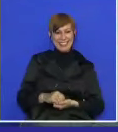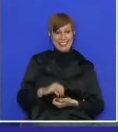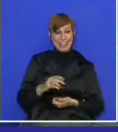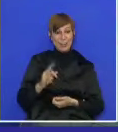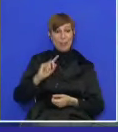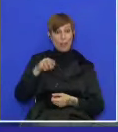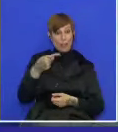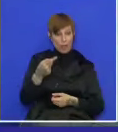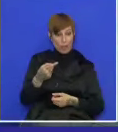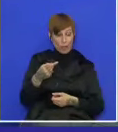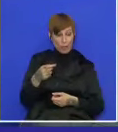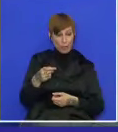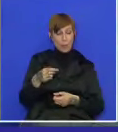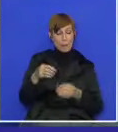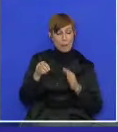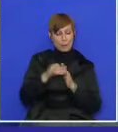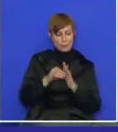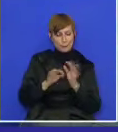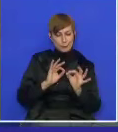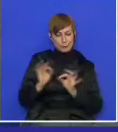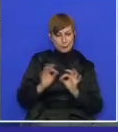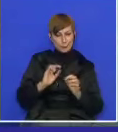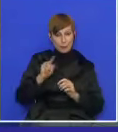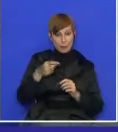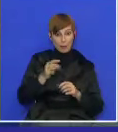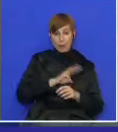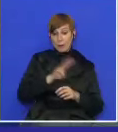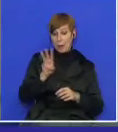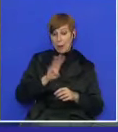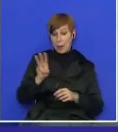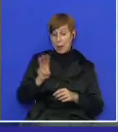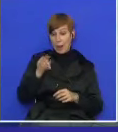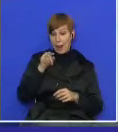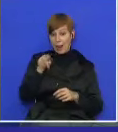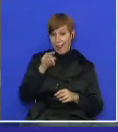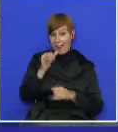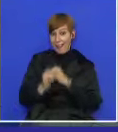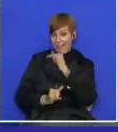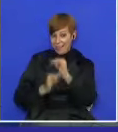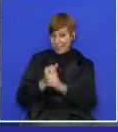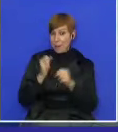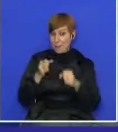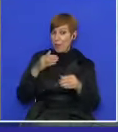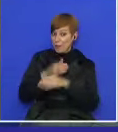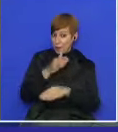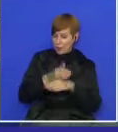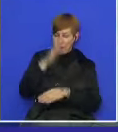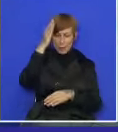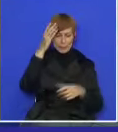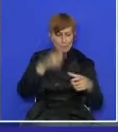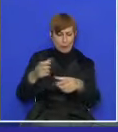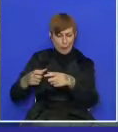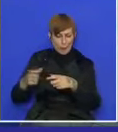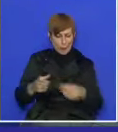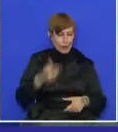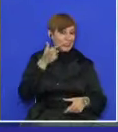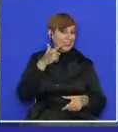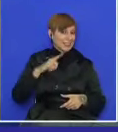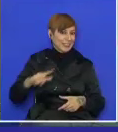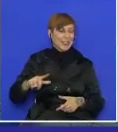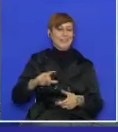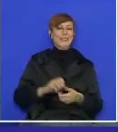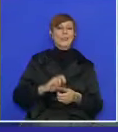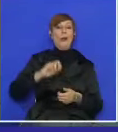a apuração, todos os resultados serão publicados na página da Caixa na internet. É só acessar para saber de onde são as apostas